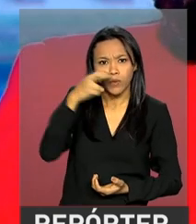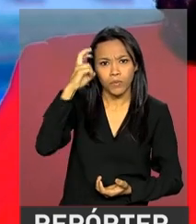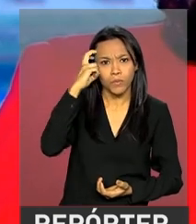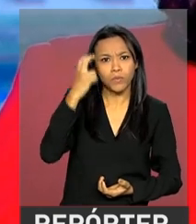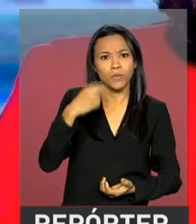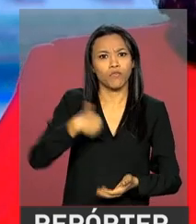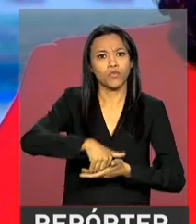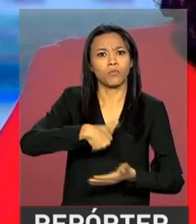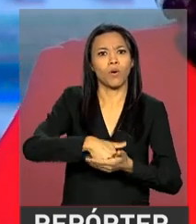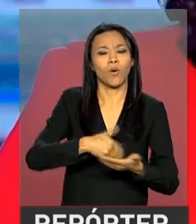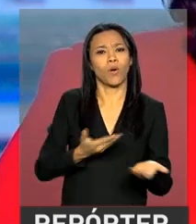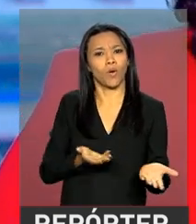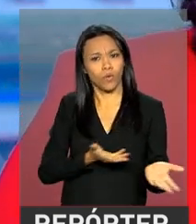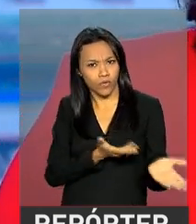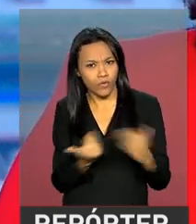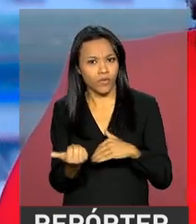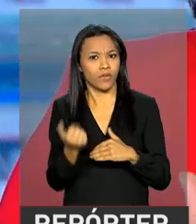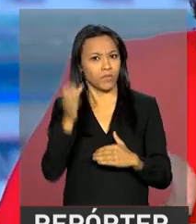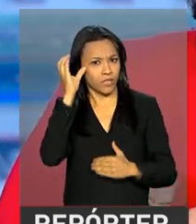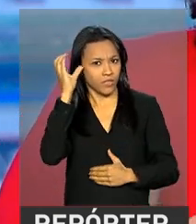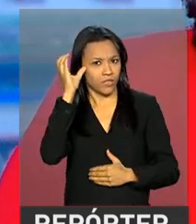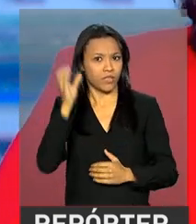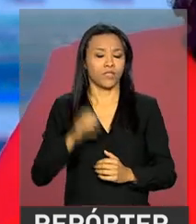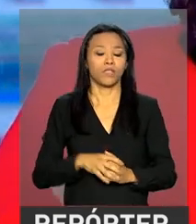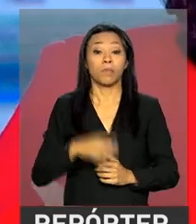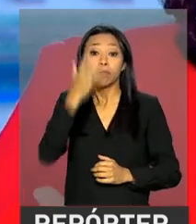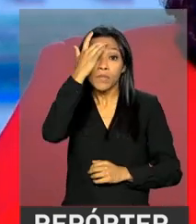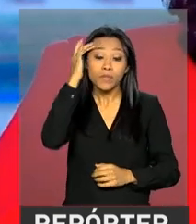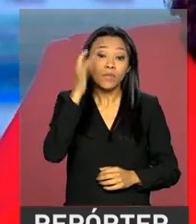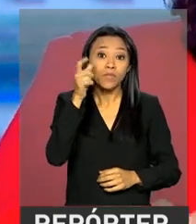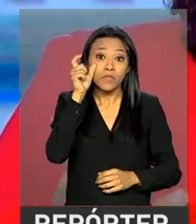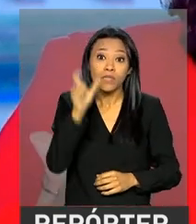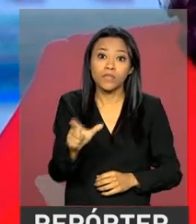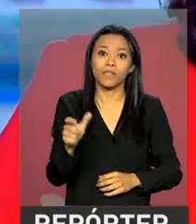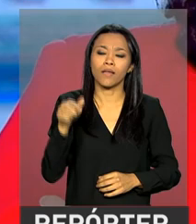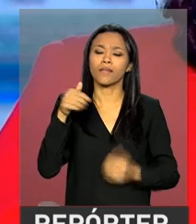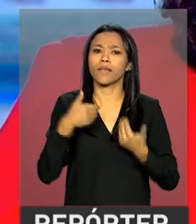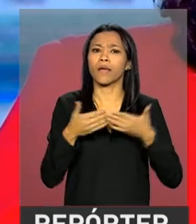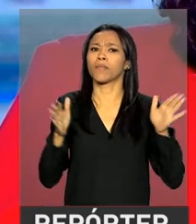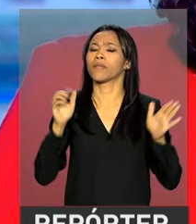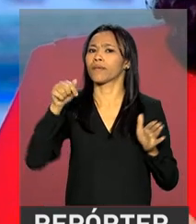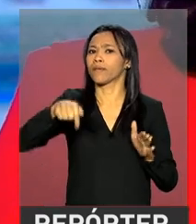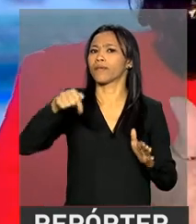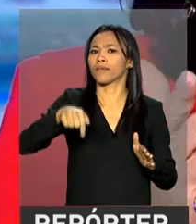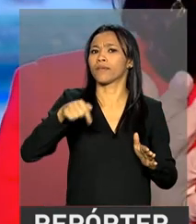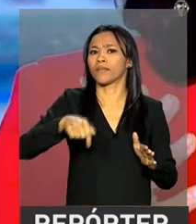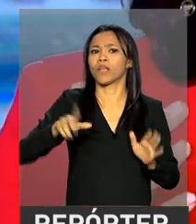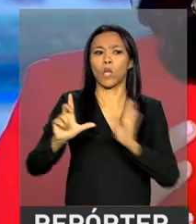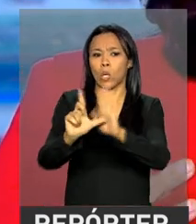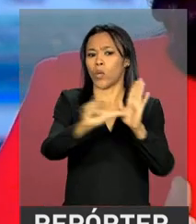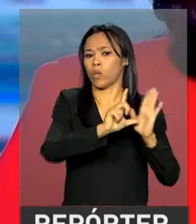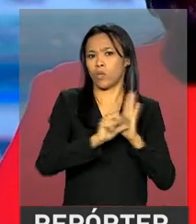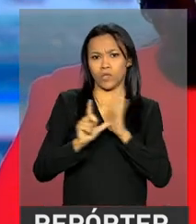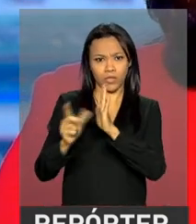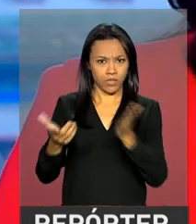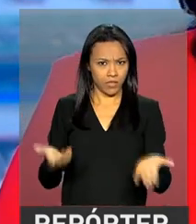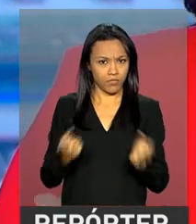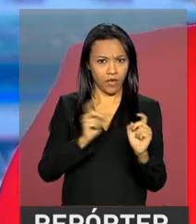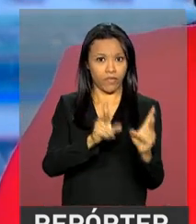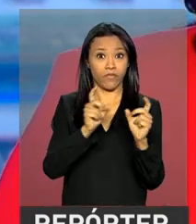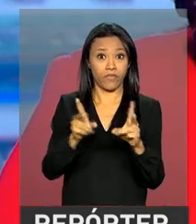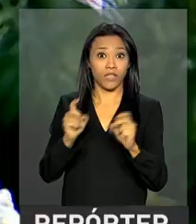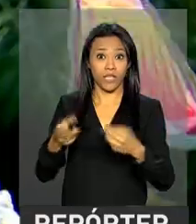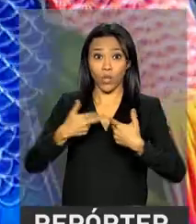jogadores de futebol, pessoas que estão interessados em abrir aqui lojas para vender